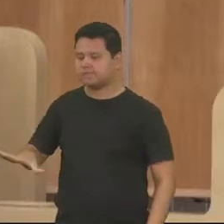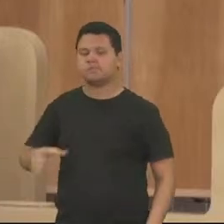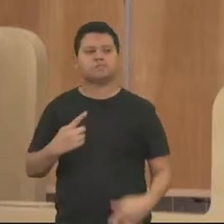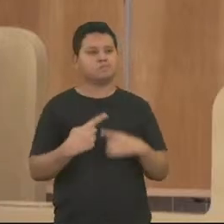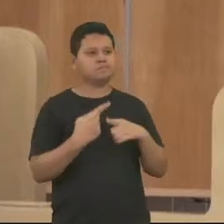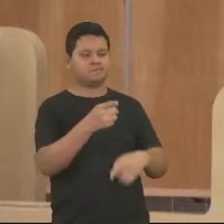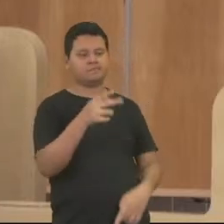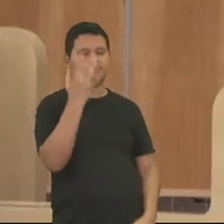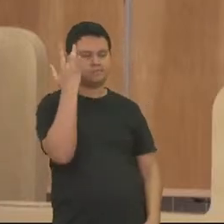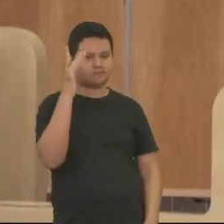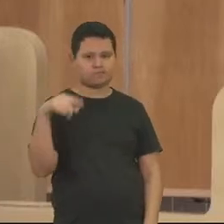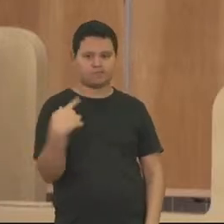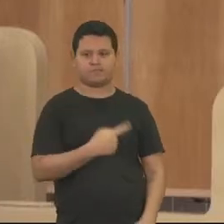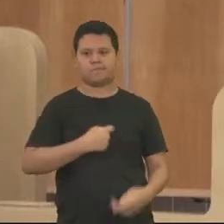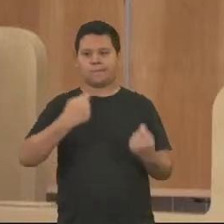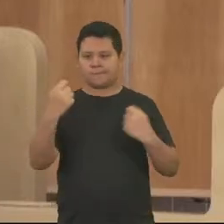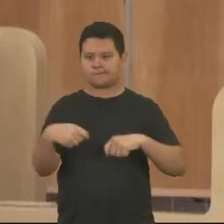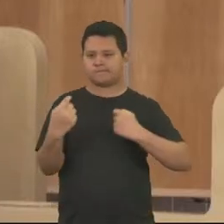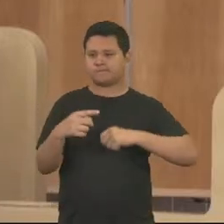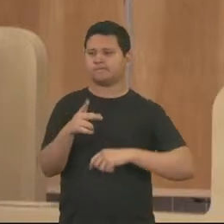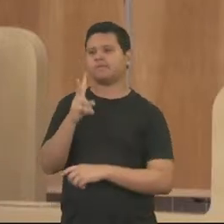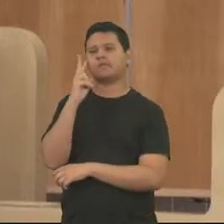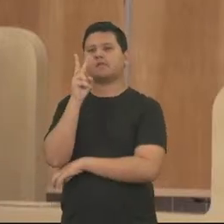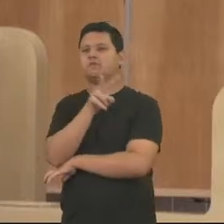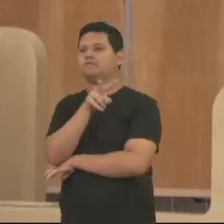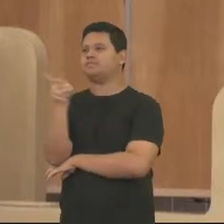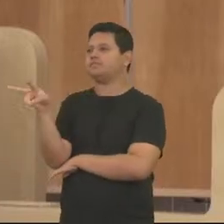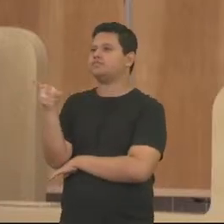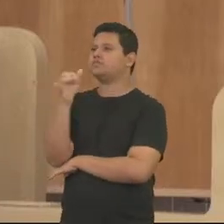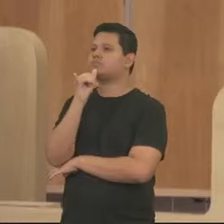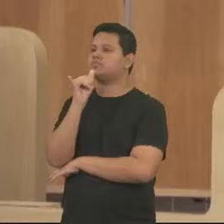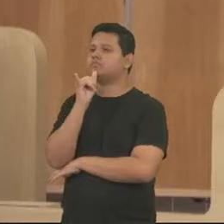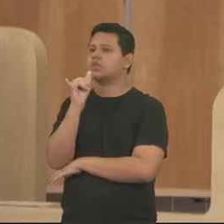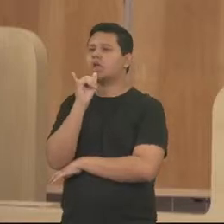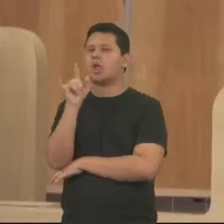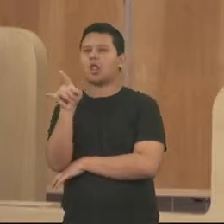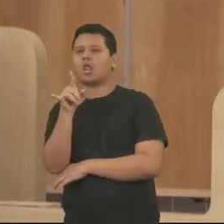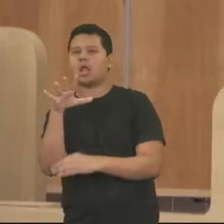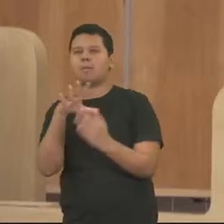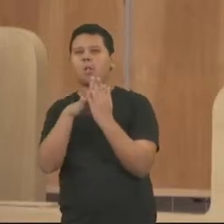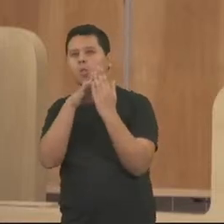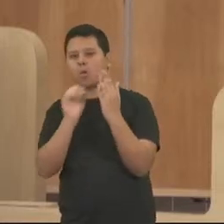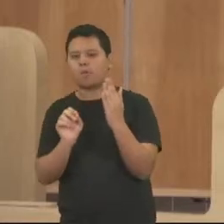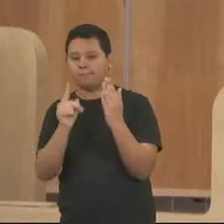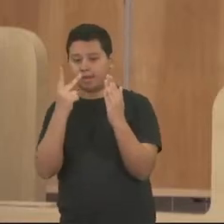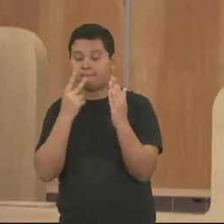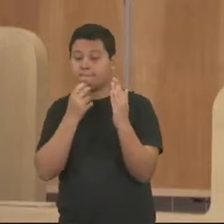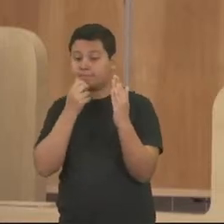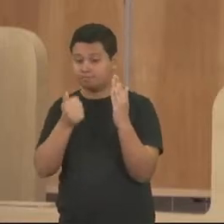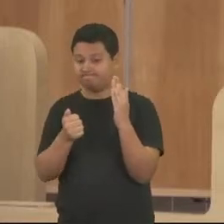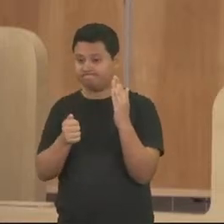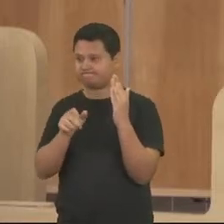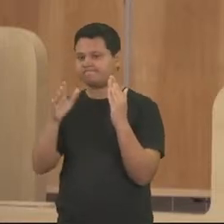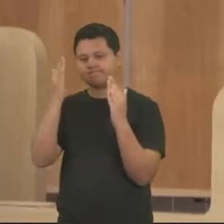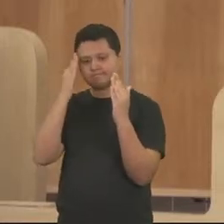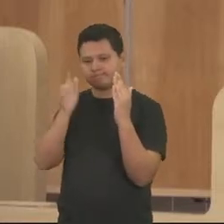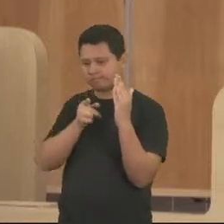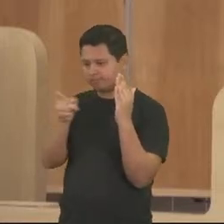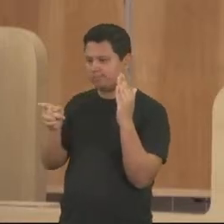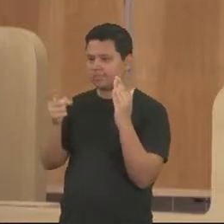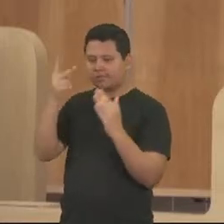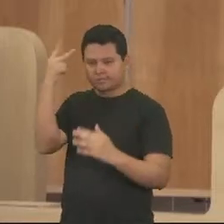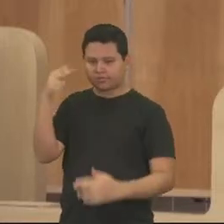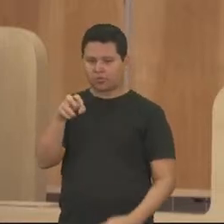gente tem que pegar os bons modelos. Eu acho que tanto o Neto ali também no Jardim das Indústrias, que acompanha